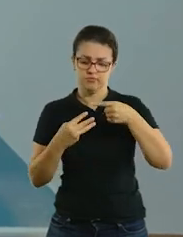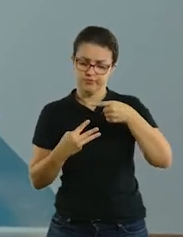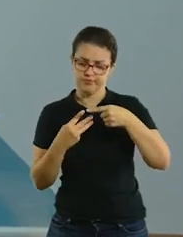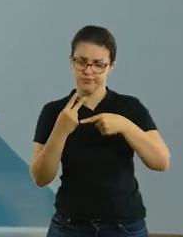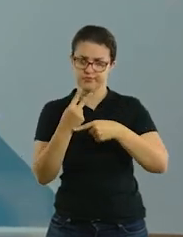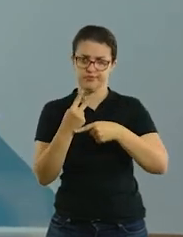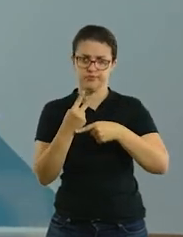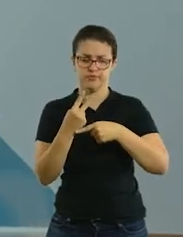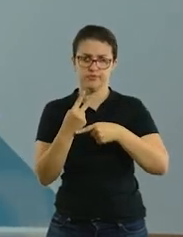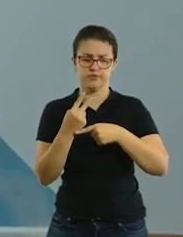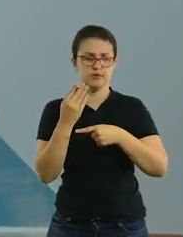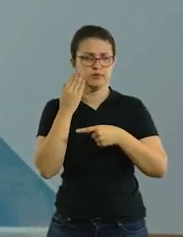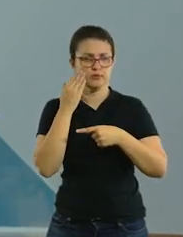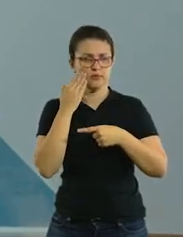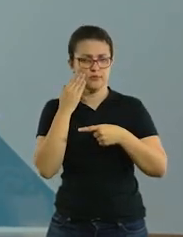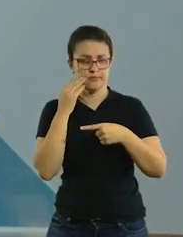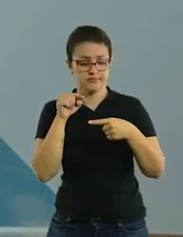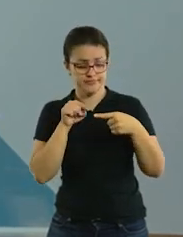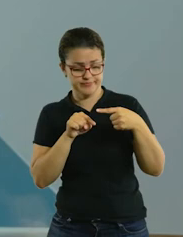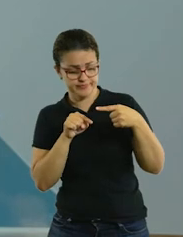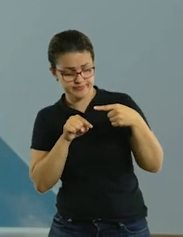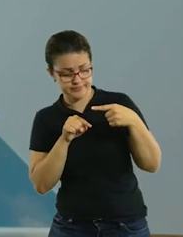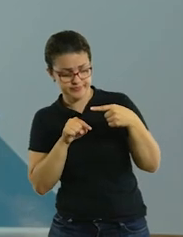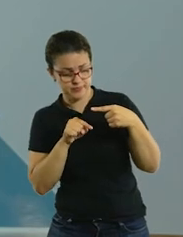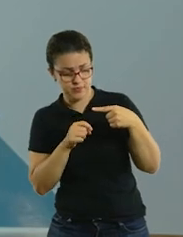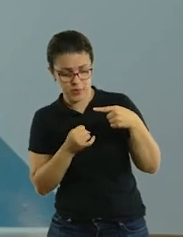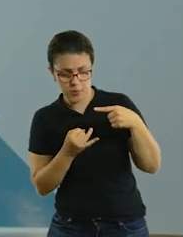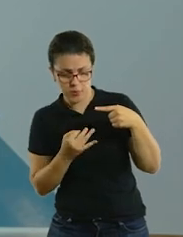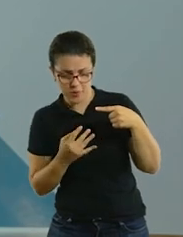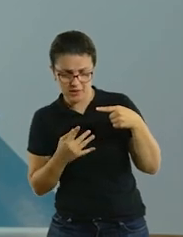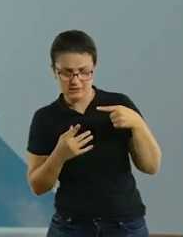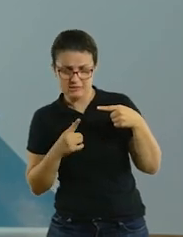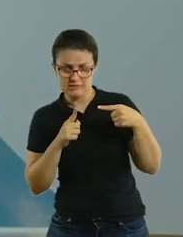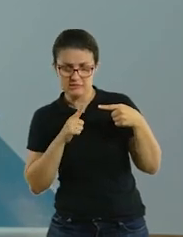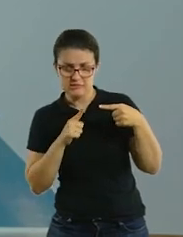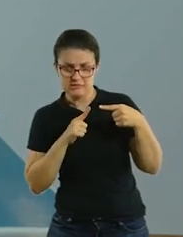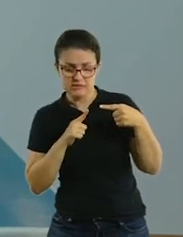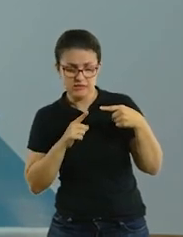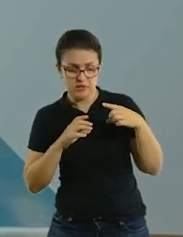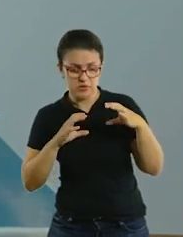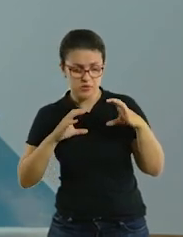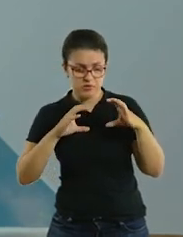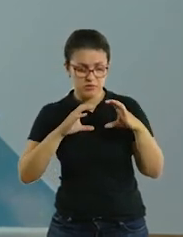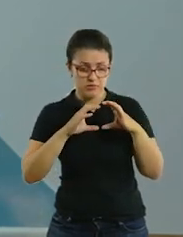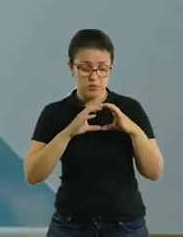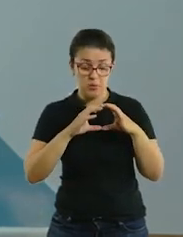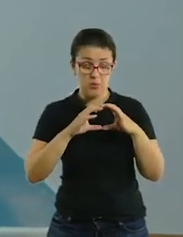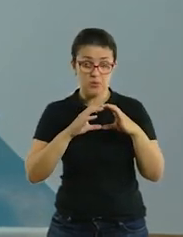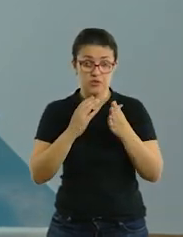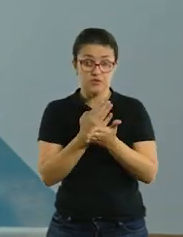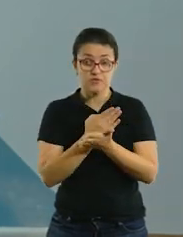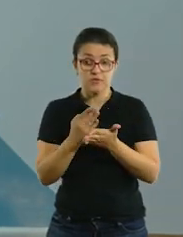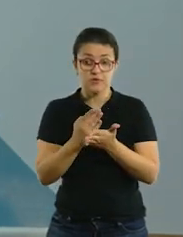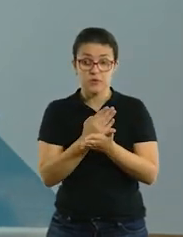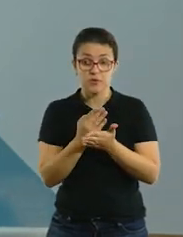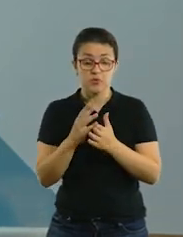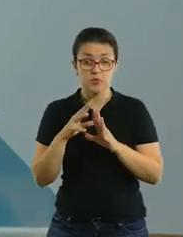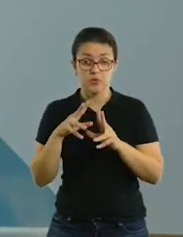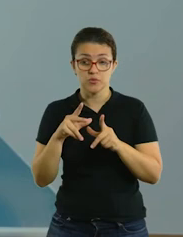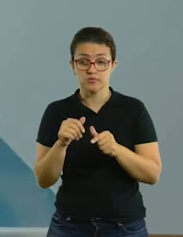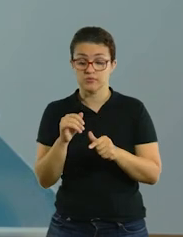Nós já sabemos que o denominador, ele indica em quantas partes o inteiro será dividido. Eu trouxe